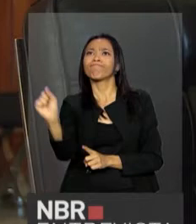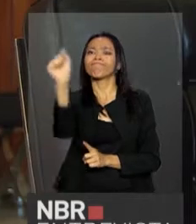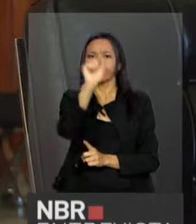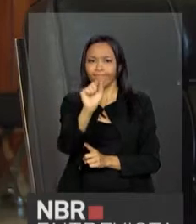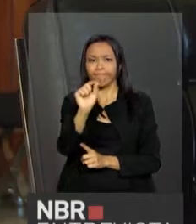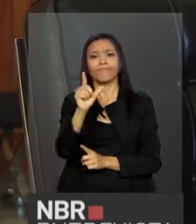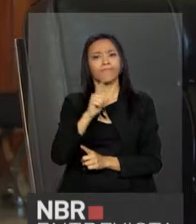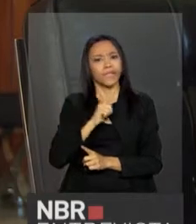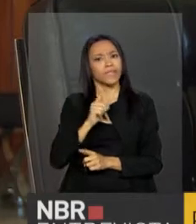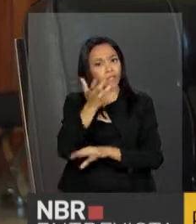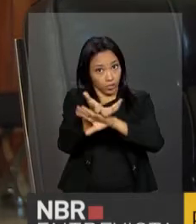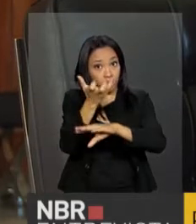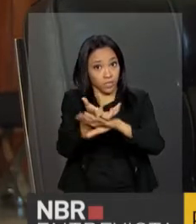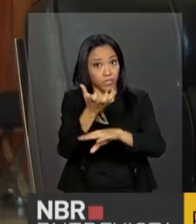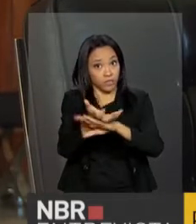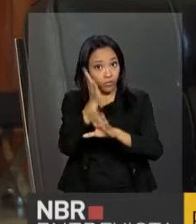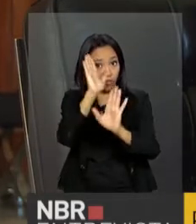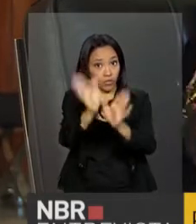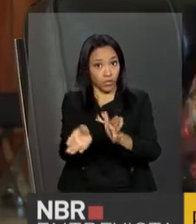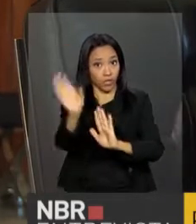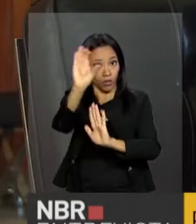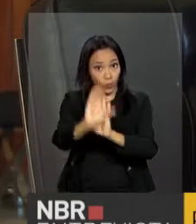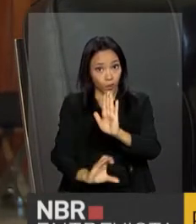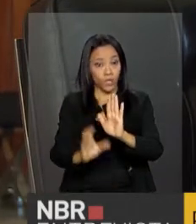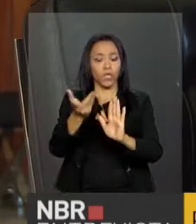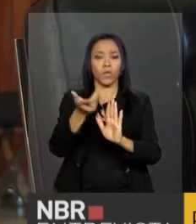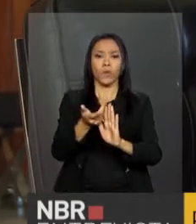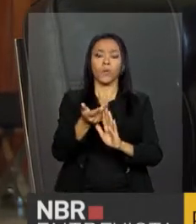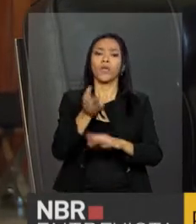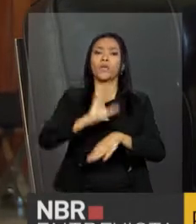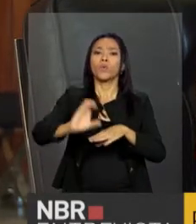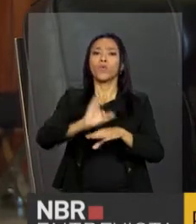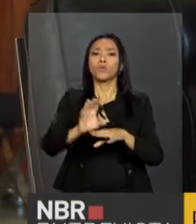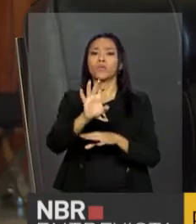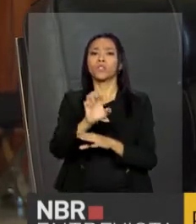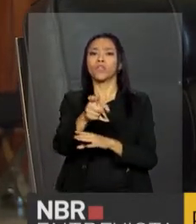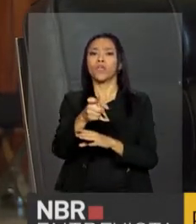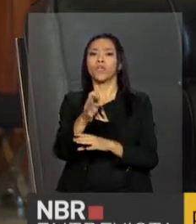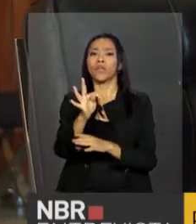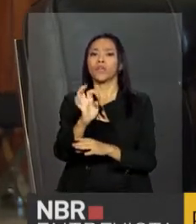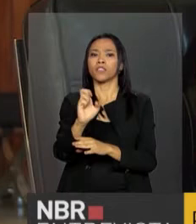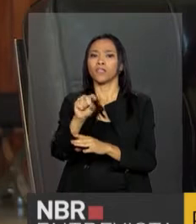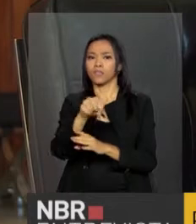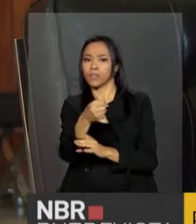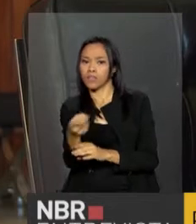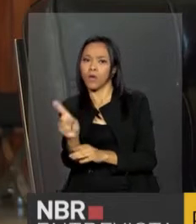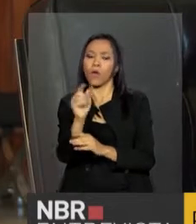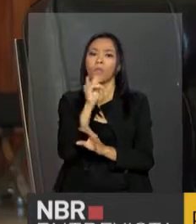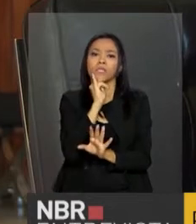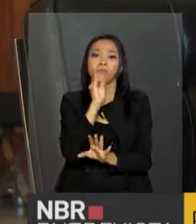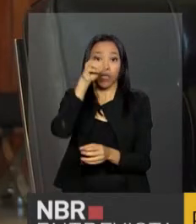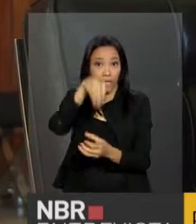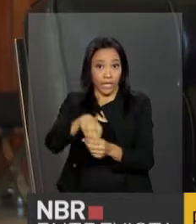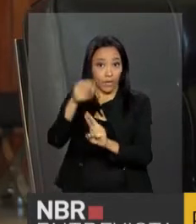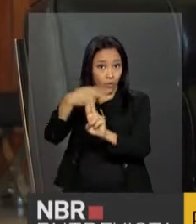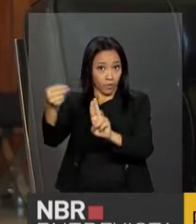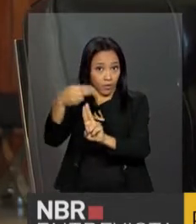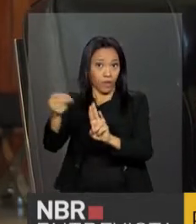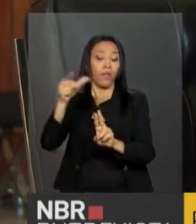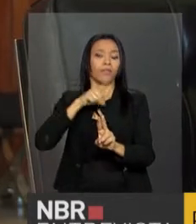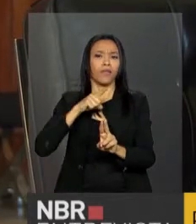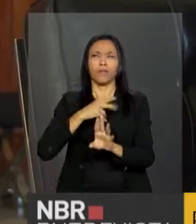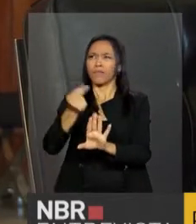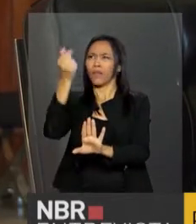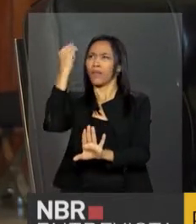além das disciplinas, em cursos de extensão. Nós, por exemplo, na UNB, temos um grupo de extensão desde